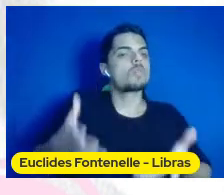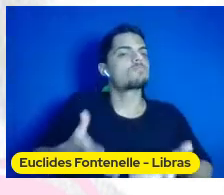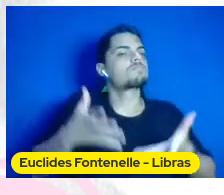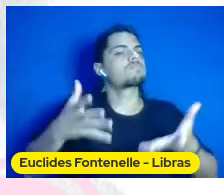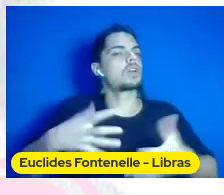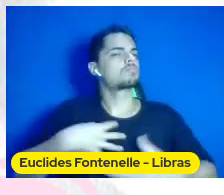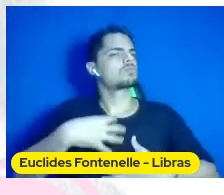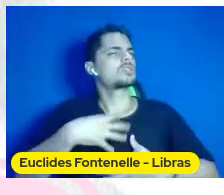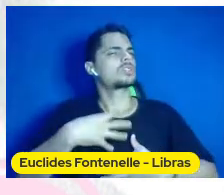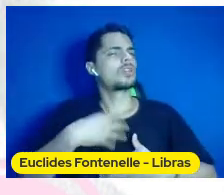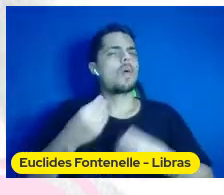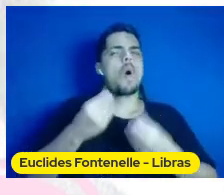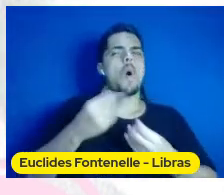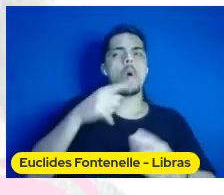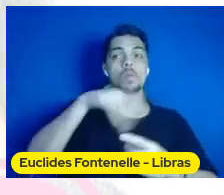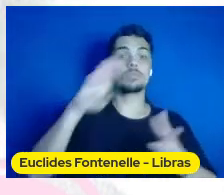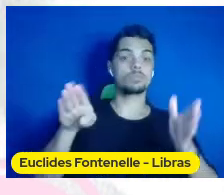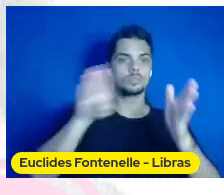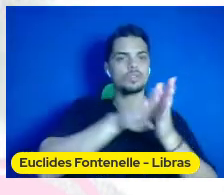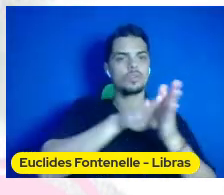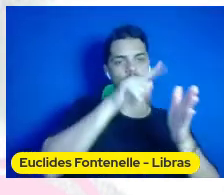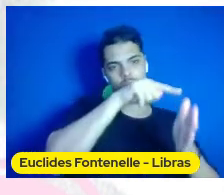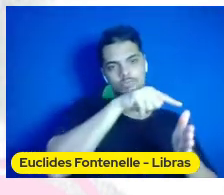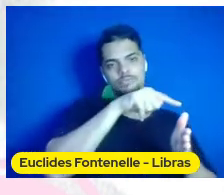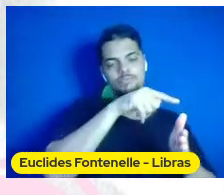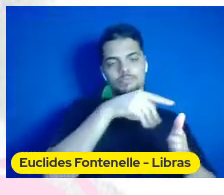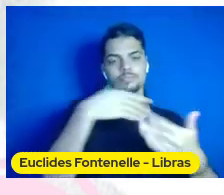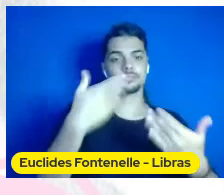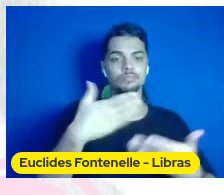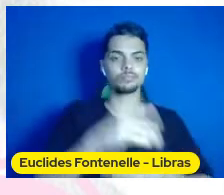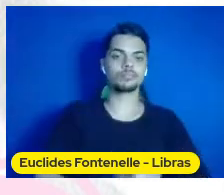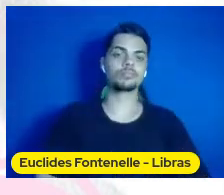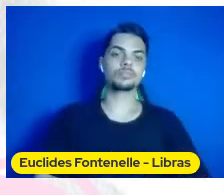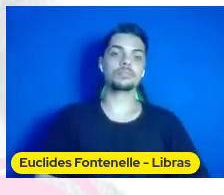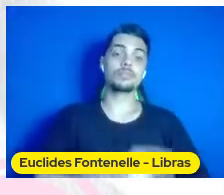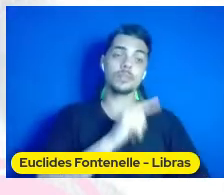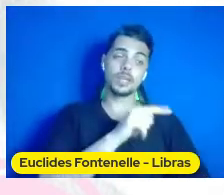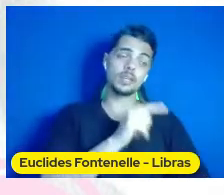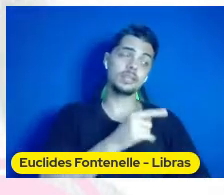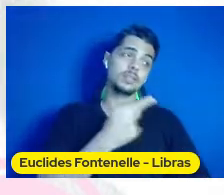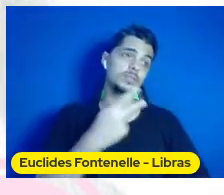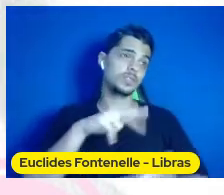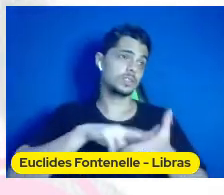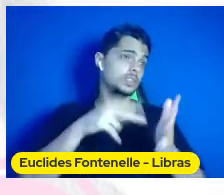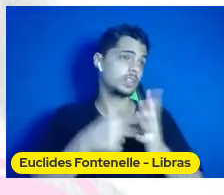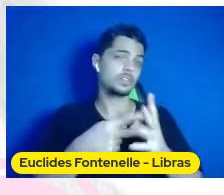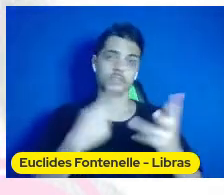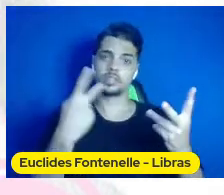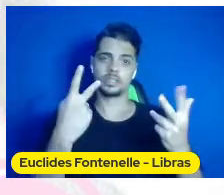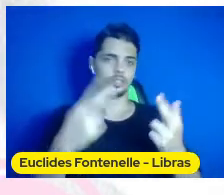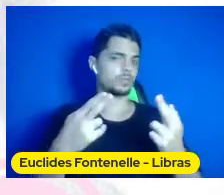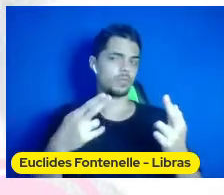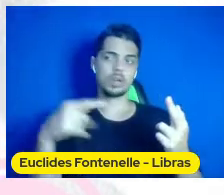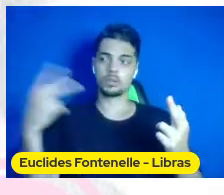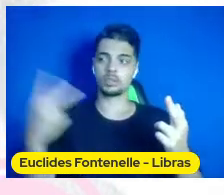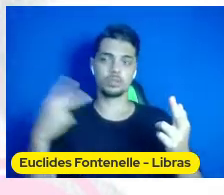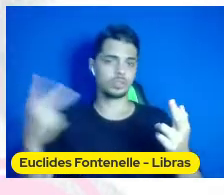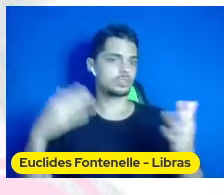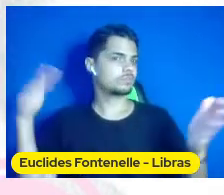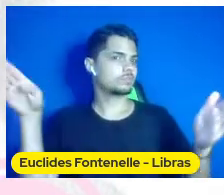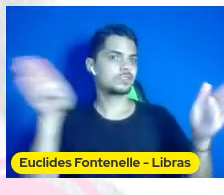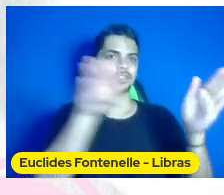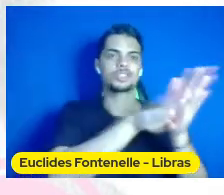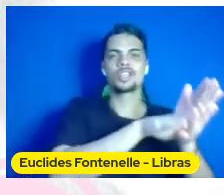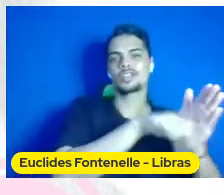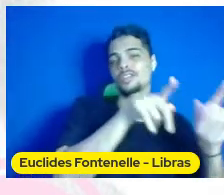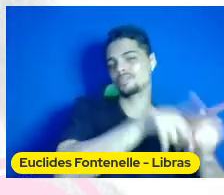lá. Que a gente foi o resultado de que a gente chegou, né? O mais verossímil possível.